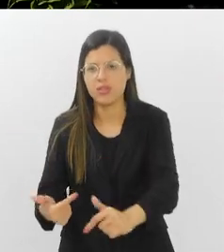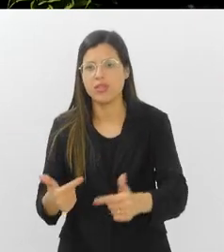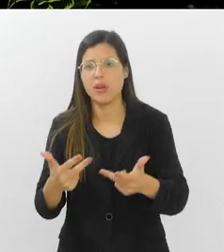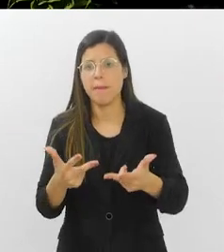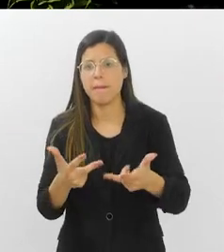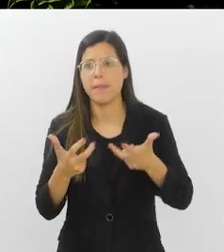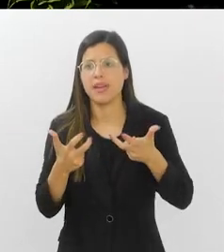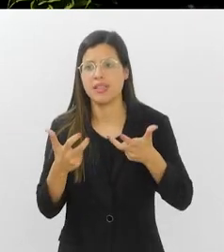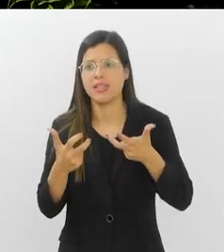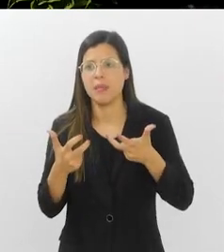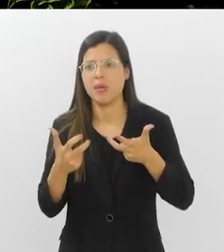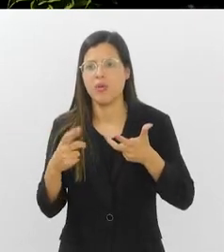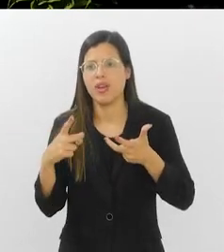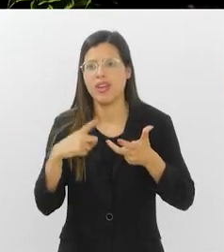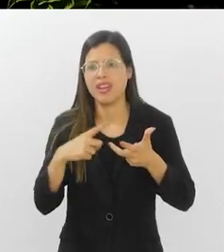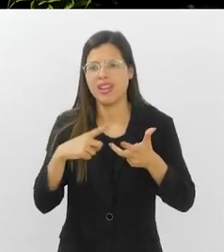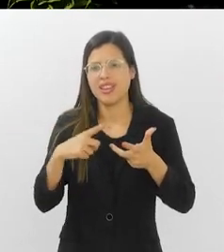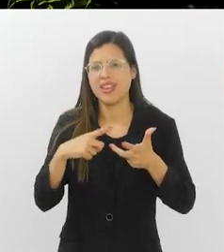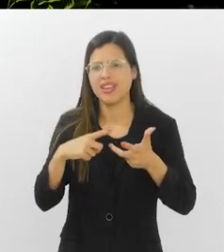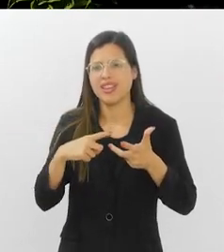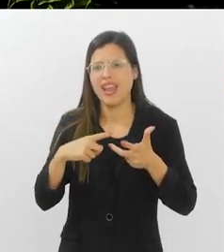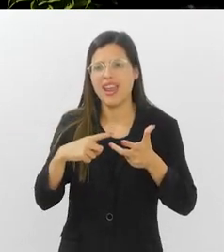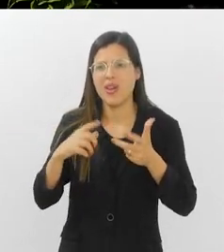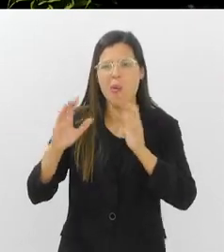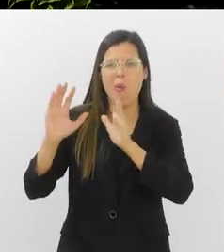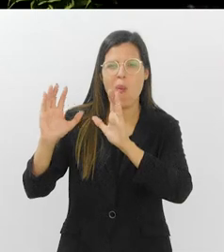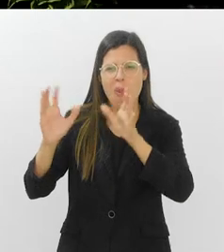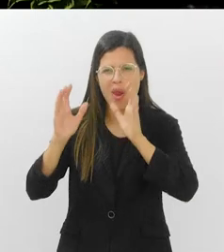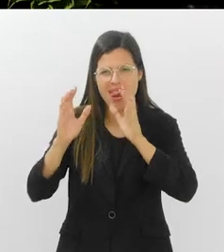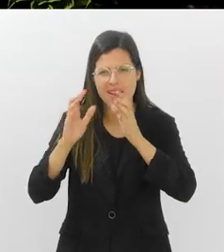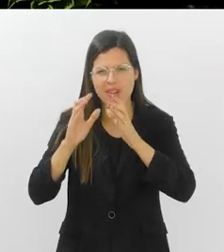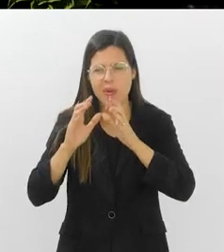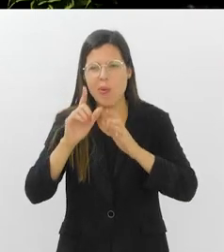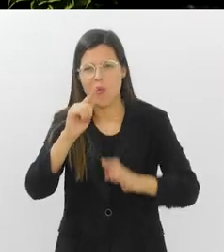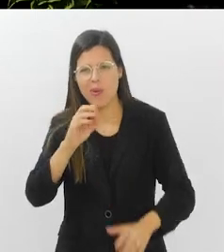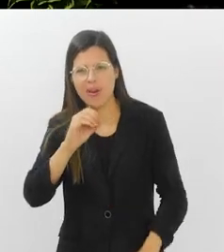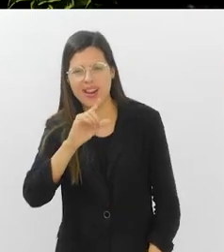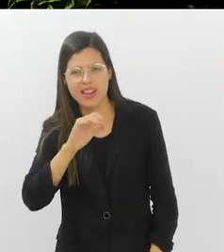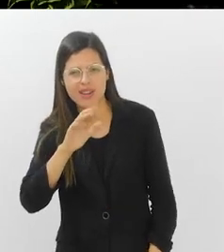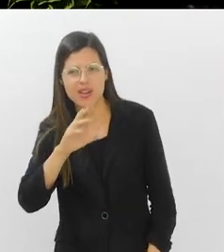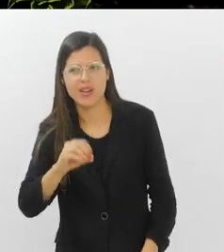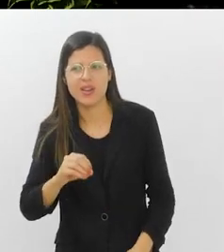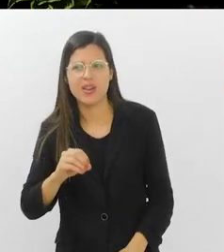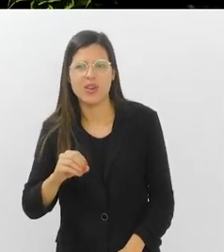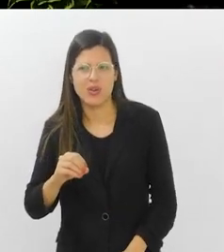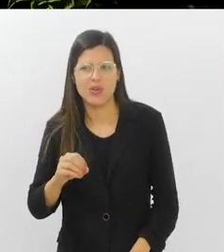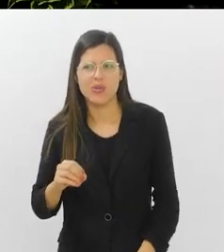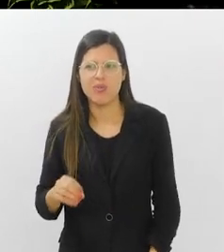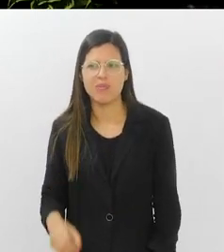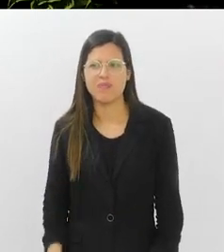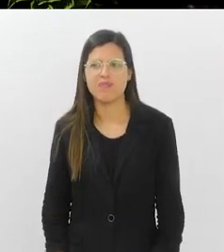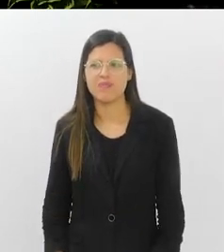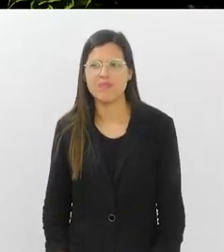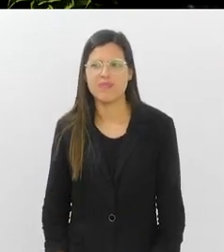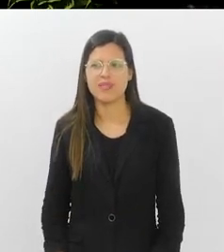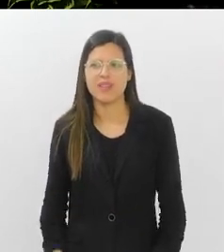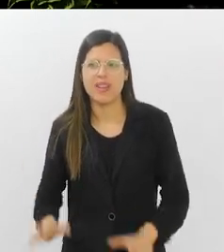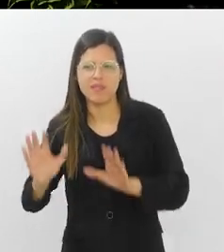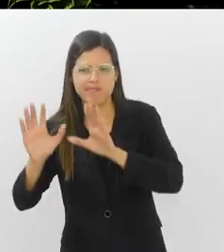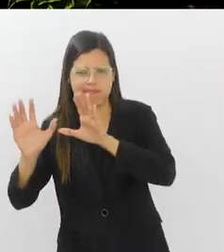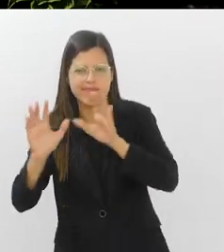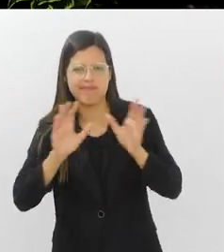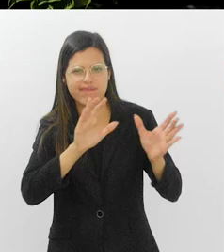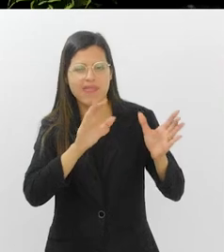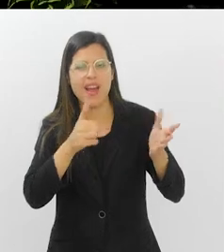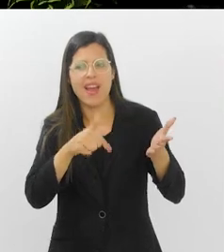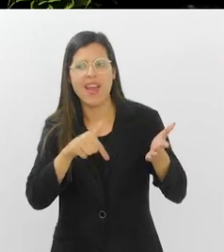viu agora uma cena eh com o goleiro que também se movimenta né então o goleiro o goleiro é um detalhe importante que eu queria